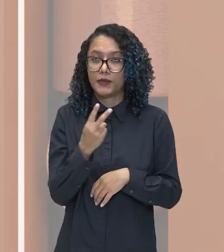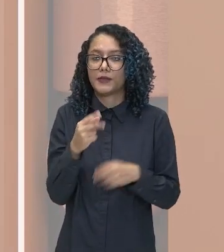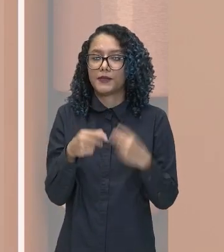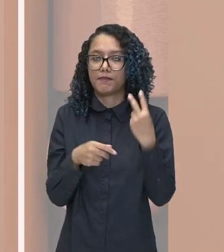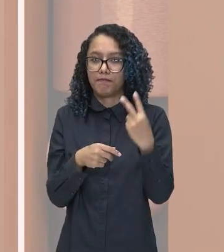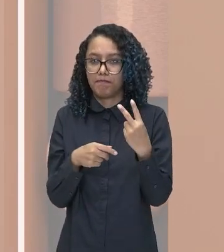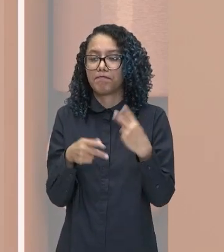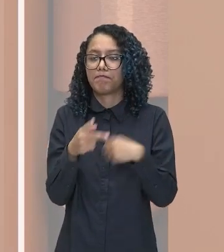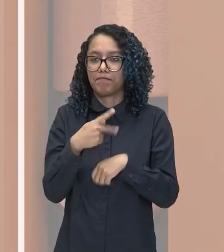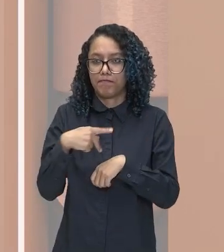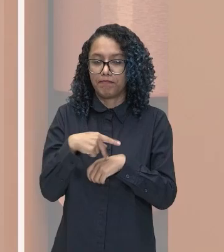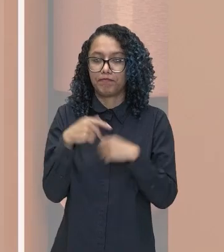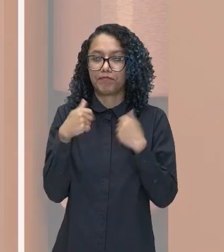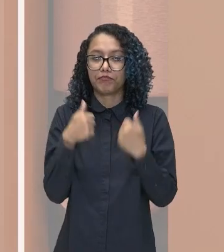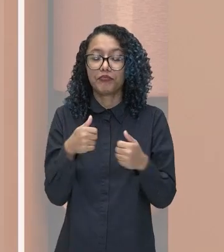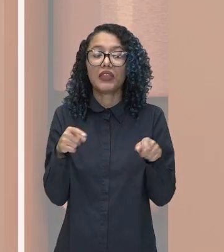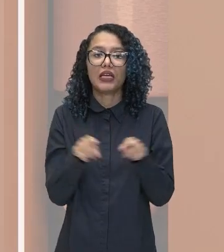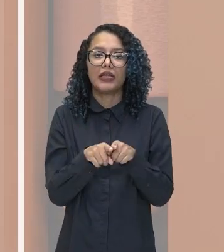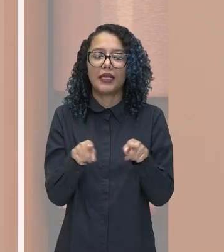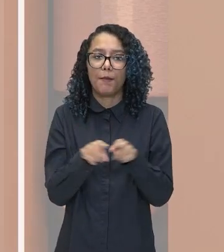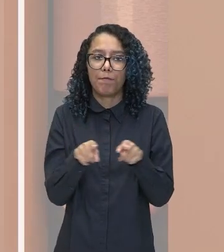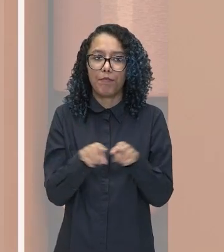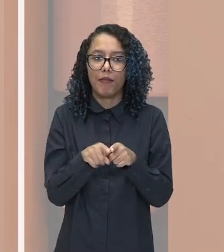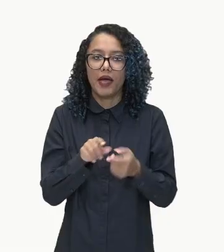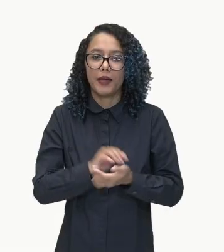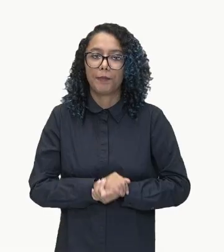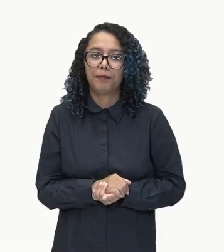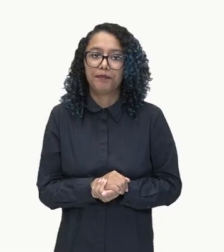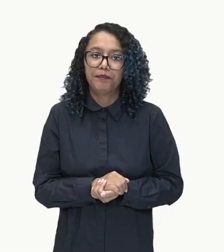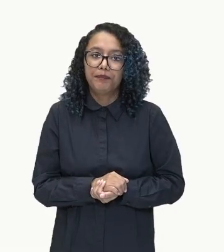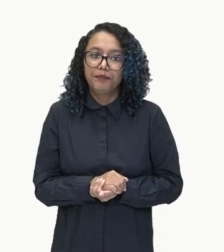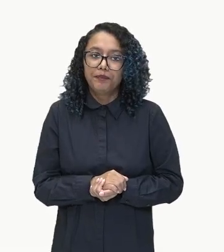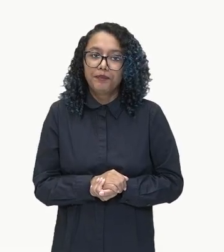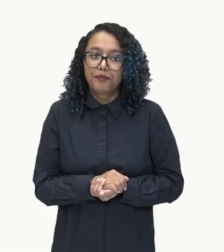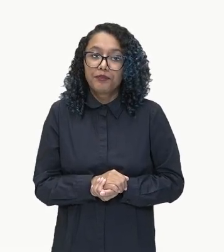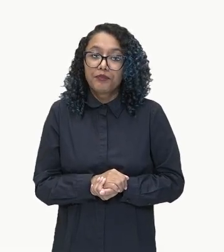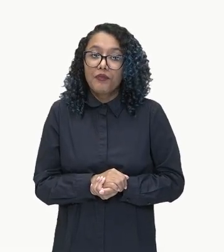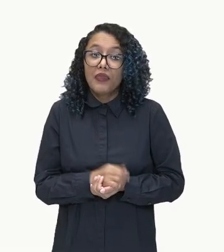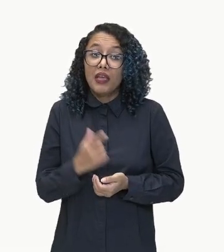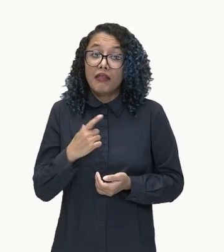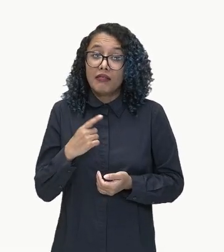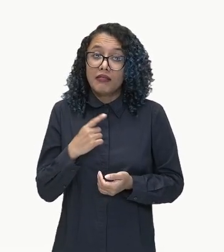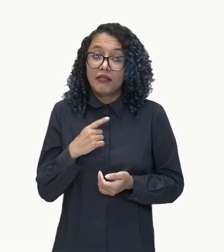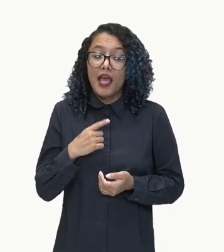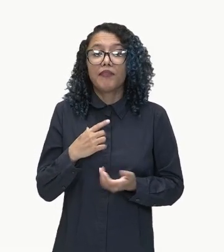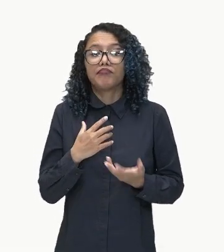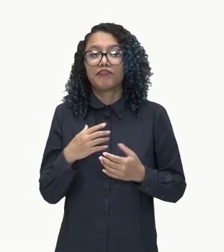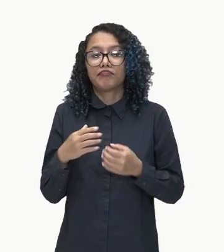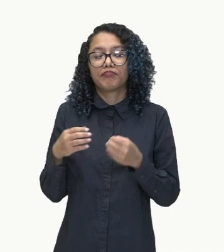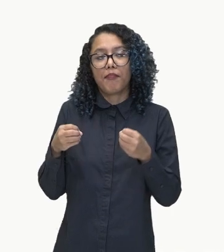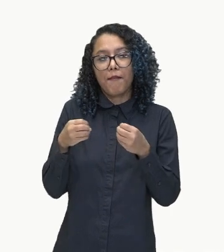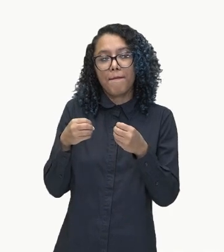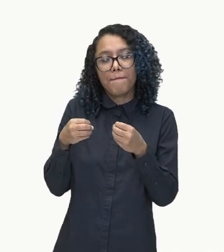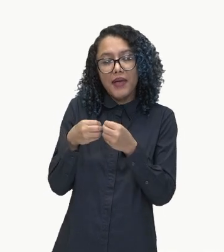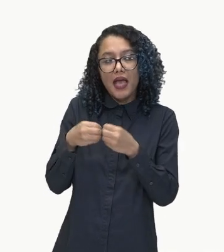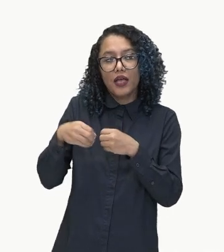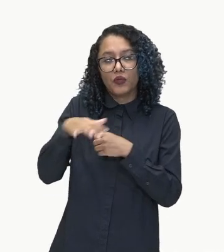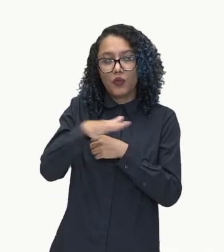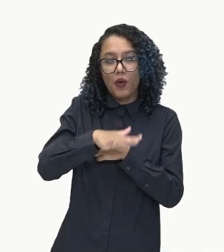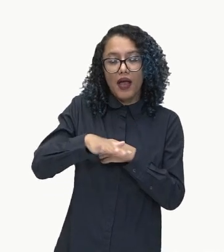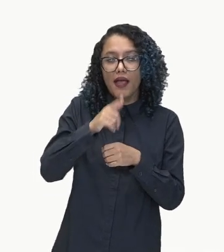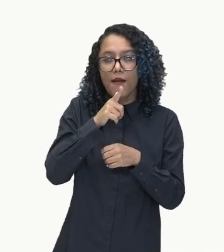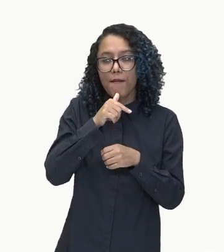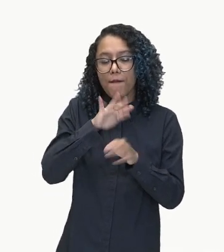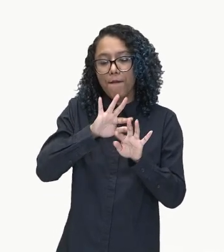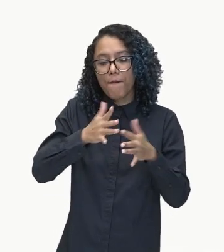ter esse limite, gente, os Estados Unidos ele vai ser banhado também por oceanos, por mares, né?